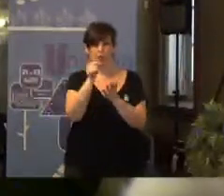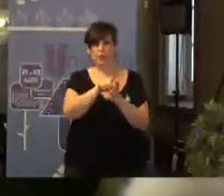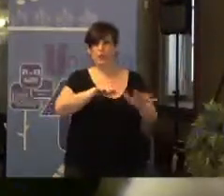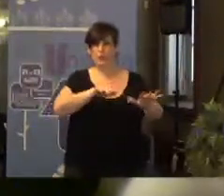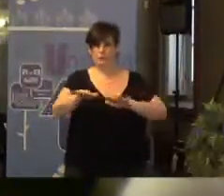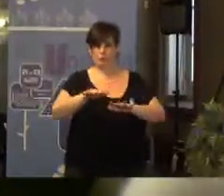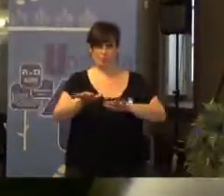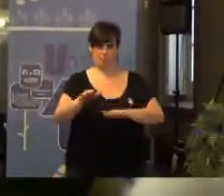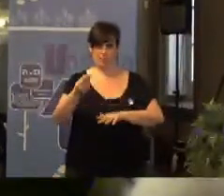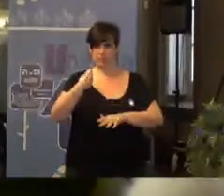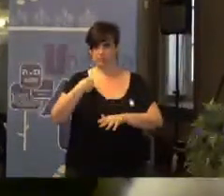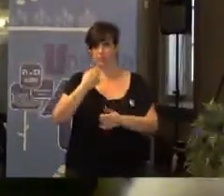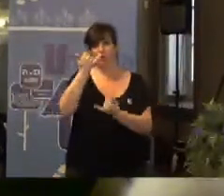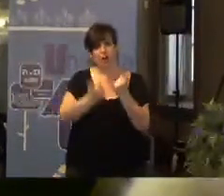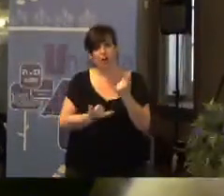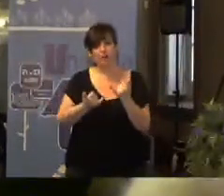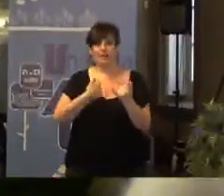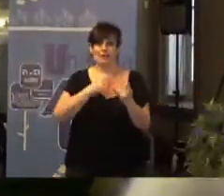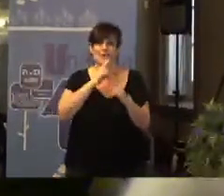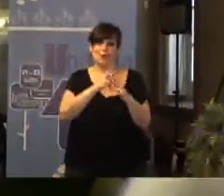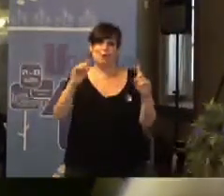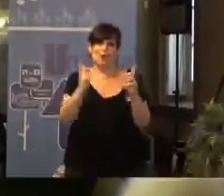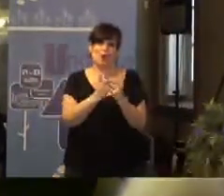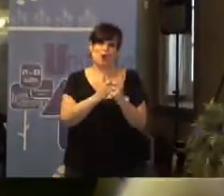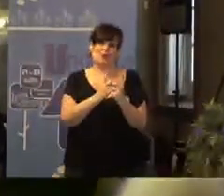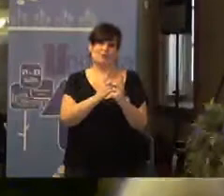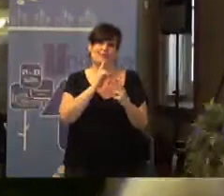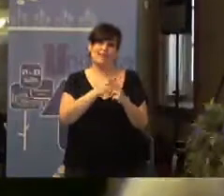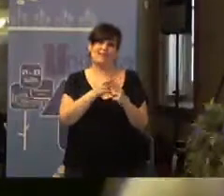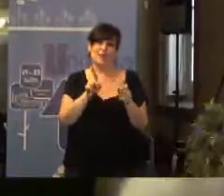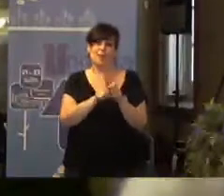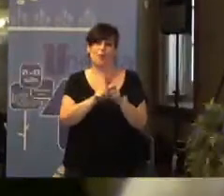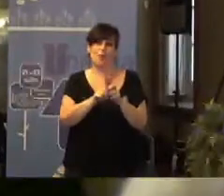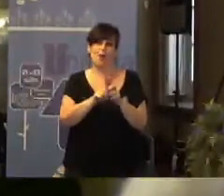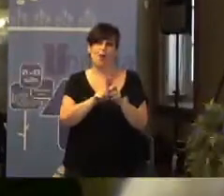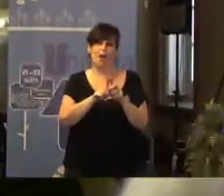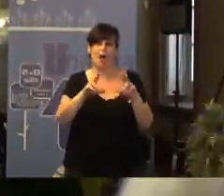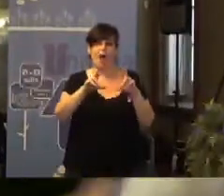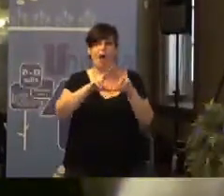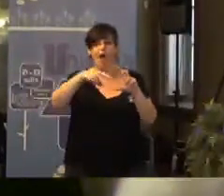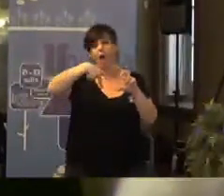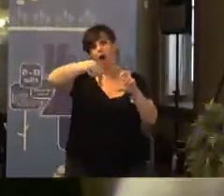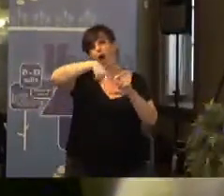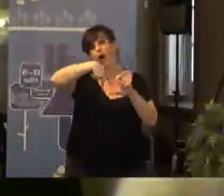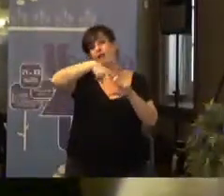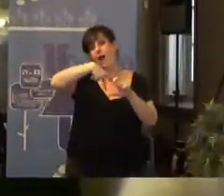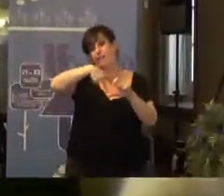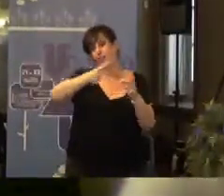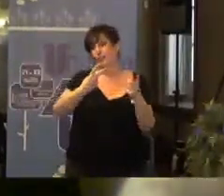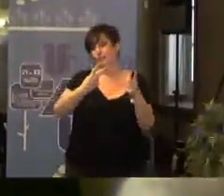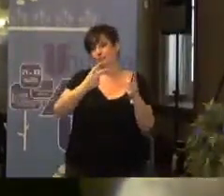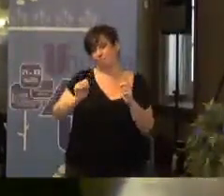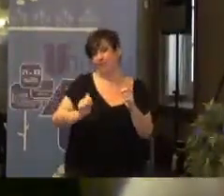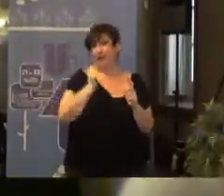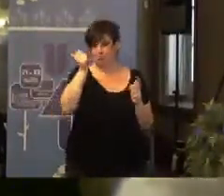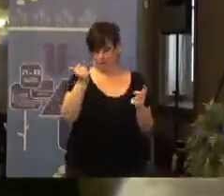que eu, para simplificar, diria anarcopopulistas, se bem que eu acho que a palavra, o conceito populista